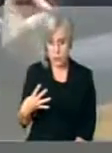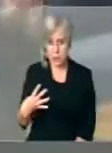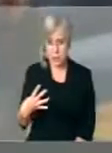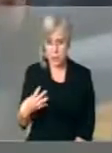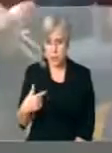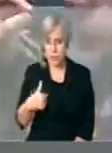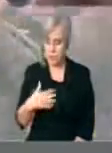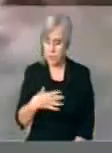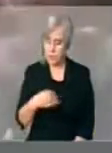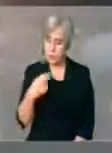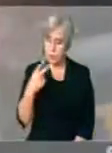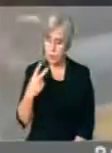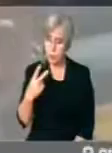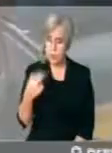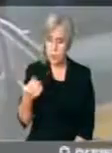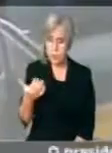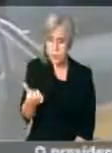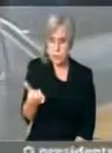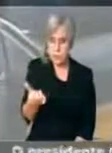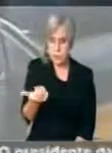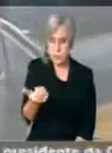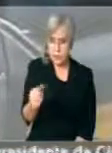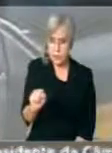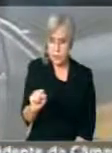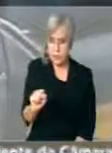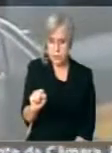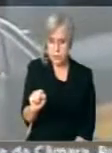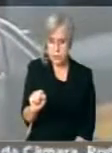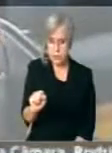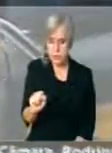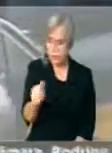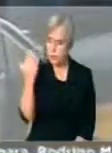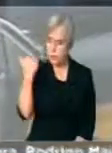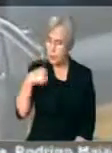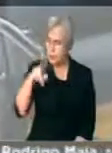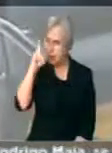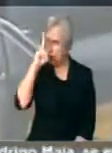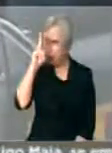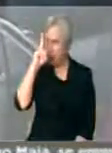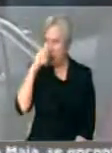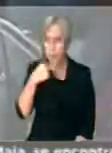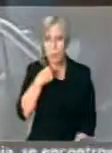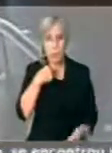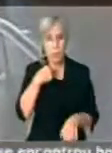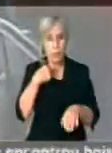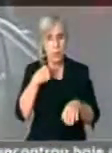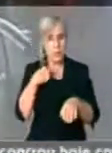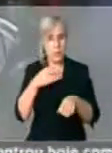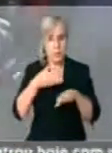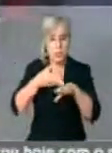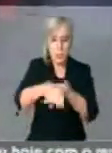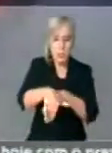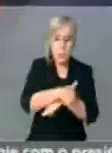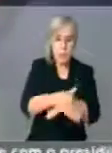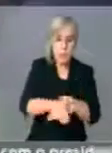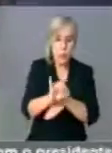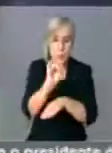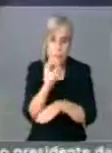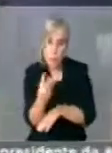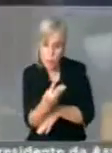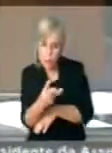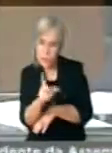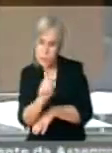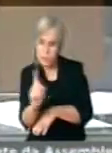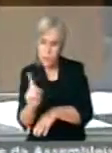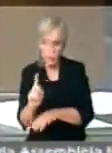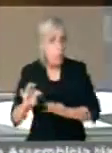Tenho dois filhos de 16 e 18 anos que desde segunda-feira não podem descer do apartamento. E não são só eles, não são